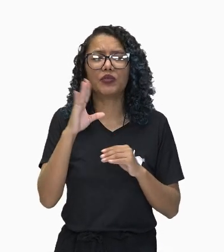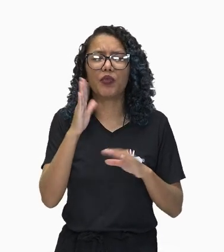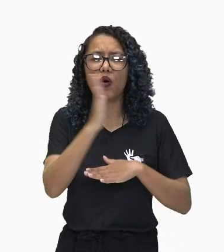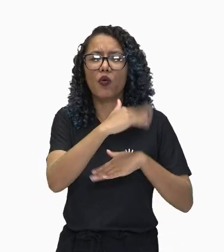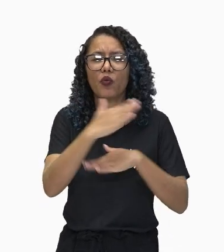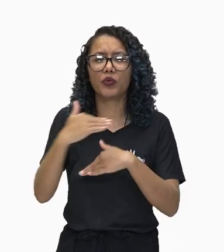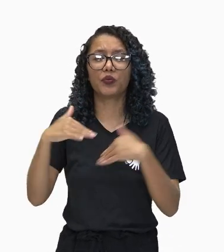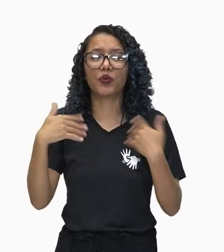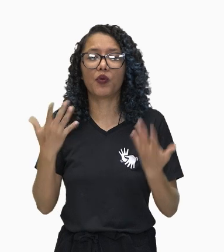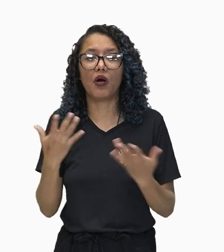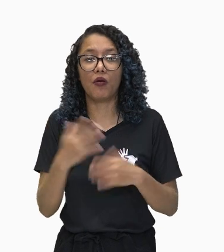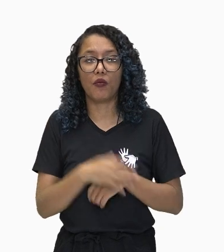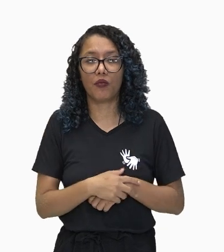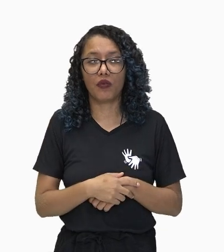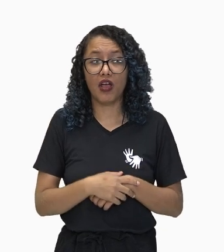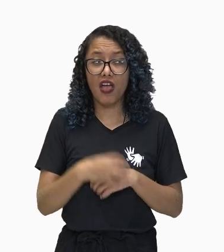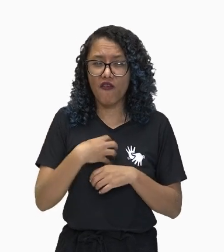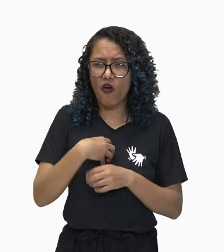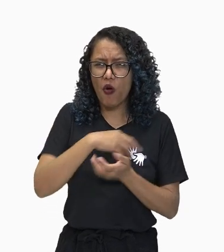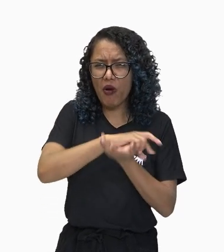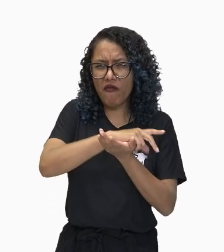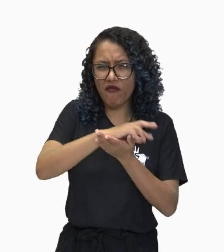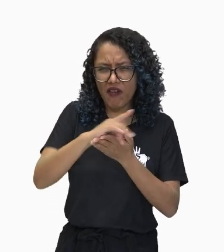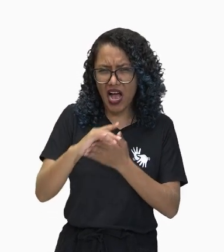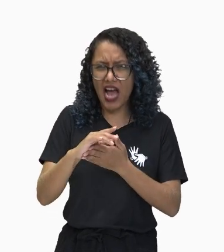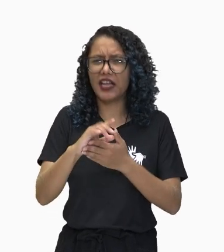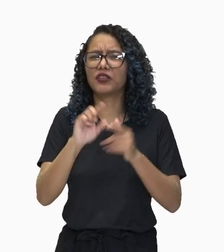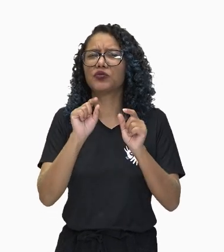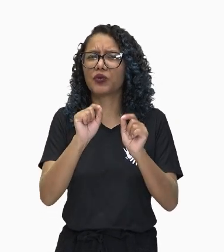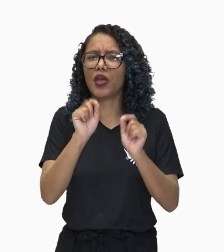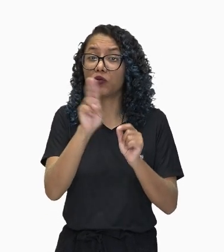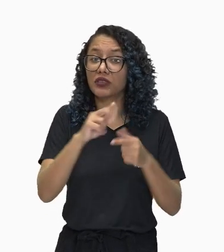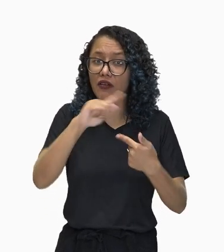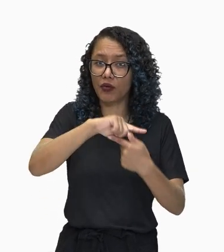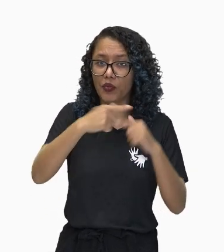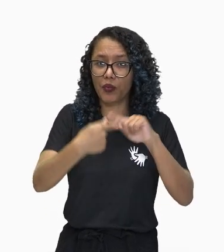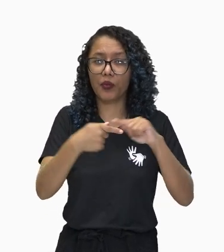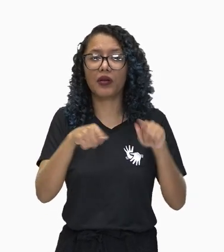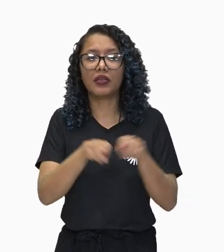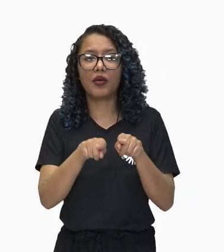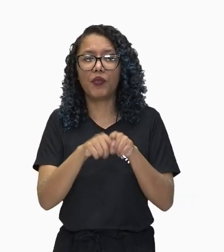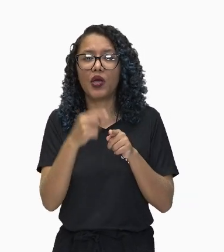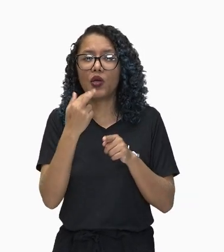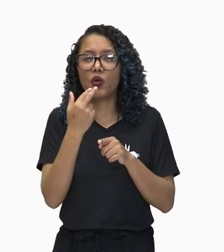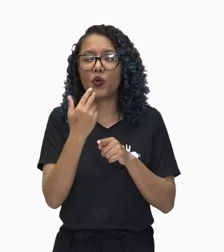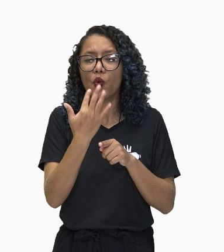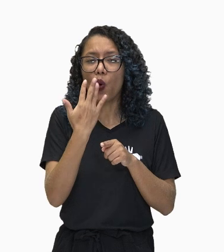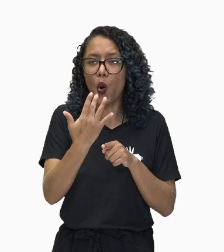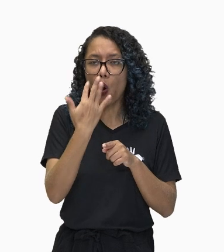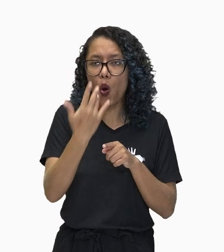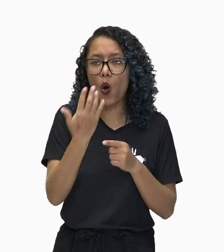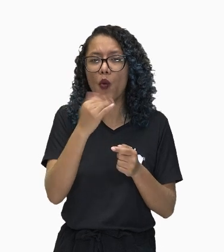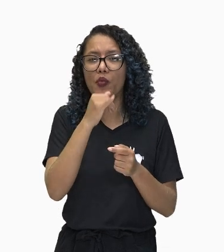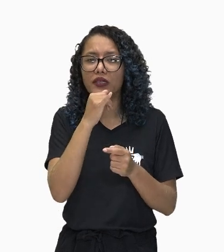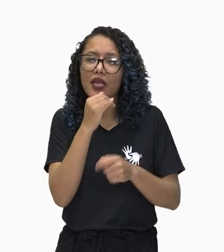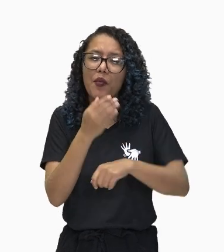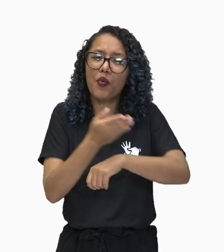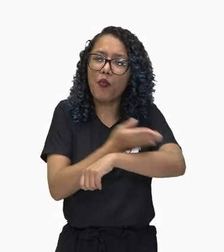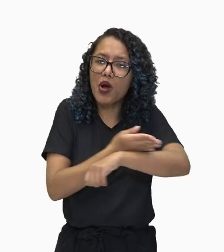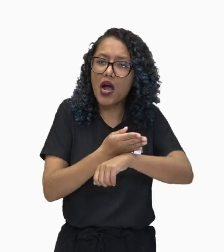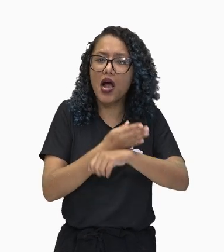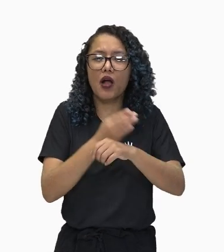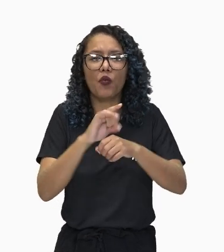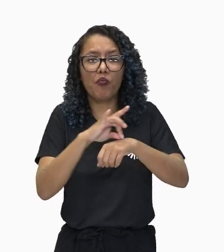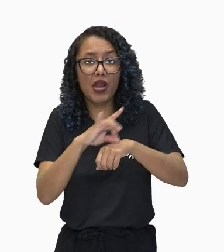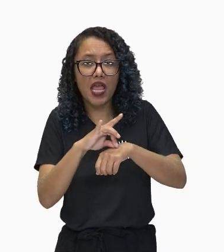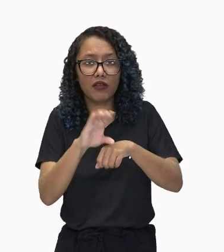geometrização das formas e o uso de cores neutras, como branco, preto, cinza e tons de castanho e